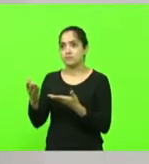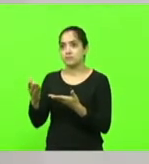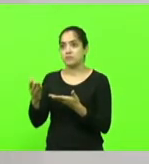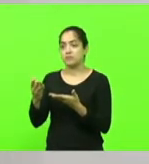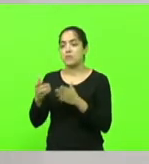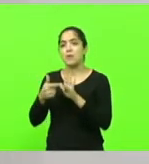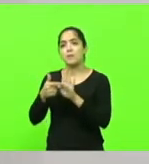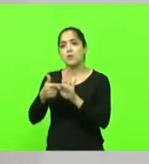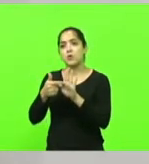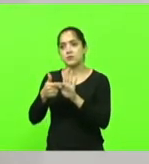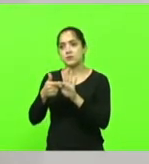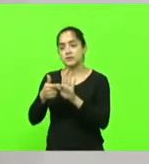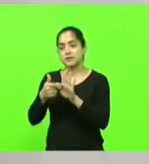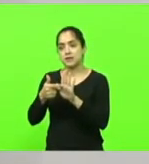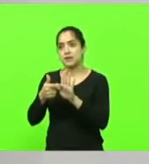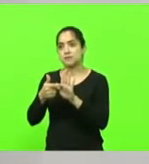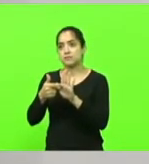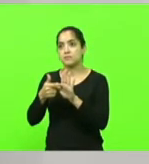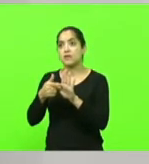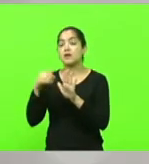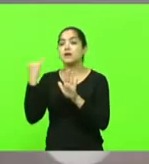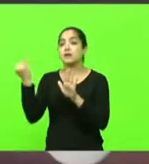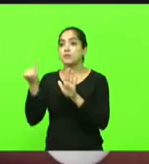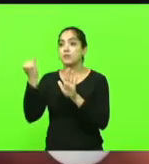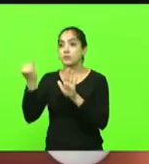só, mas é importante para nós.